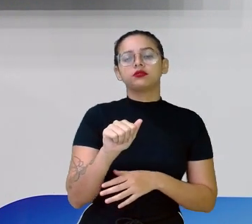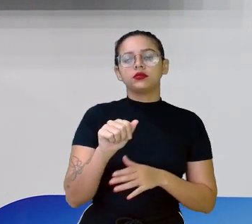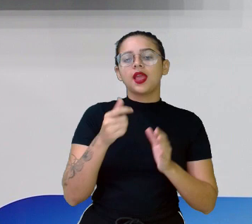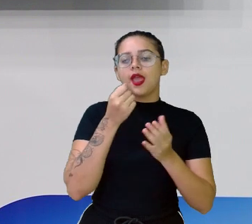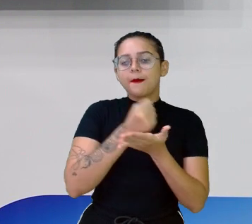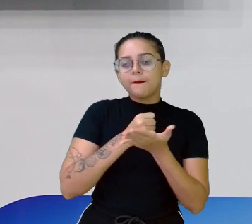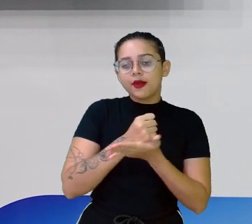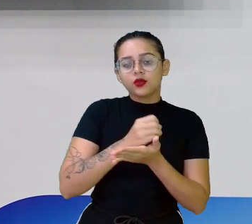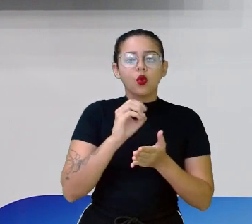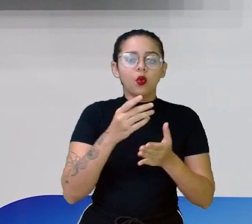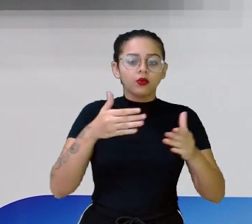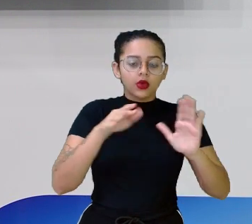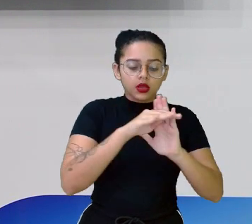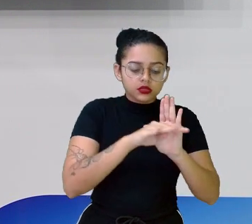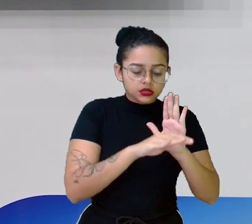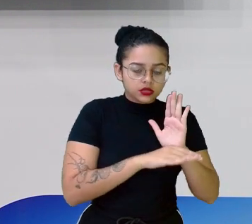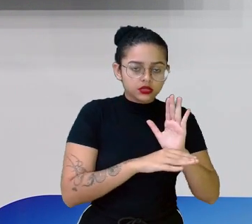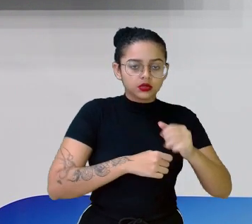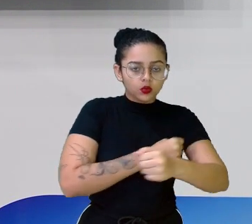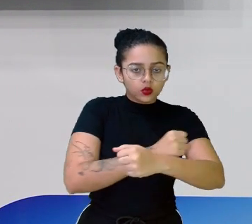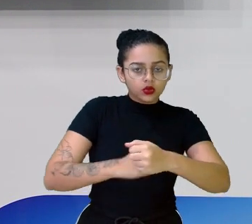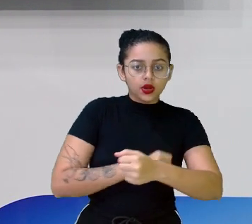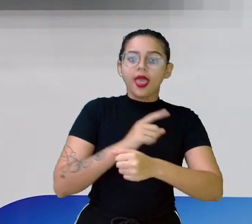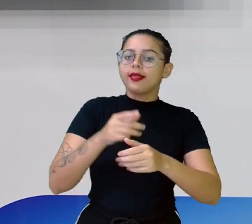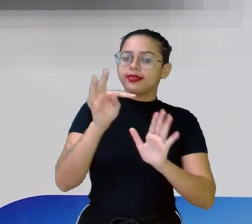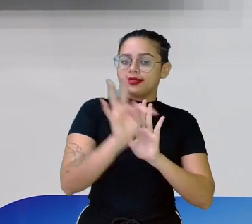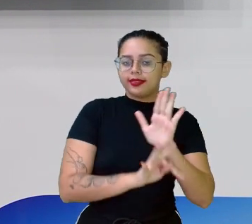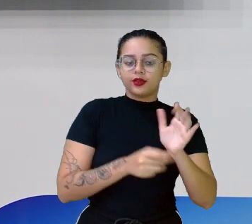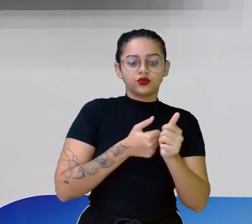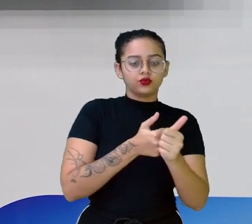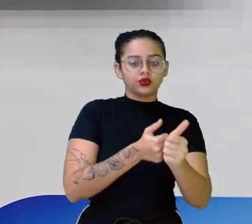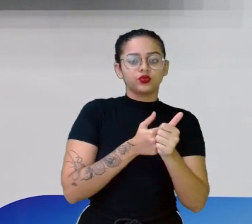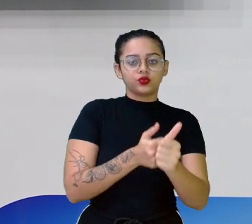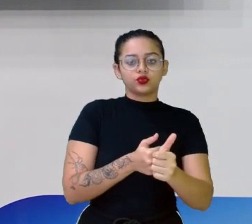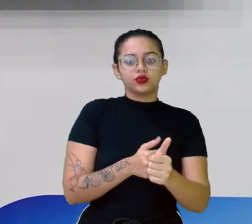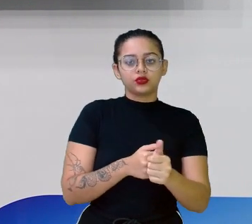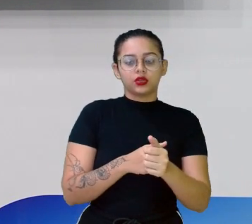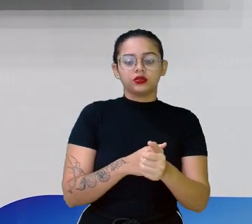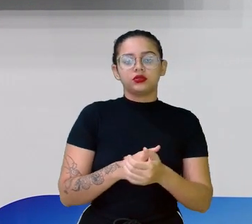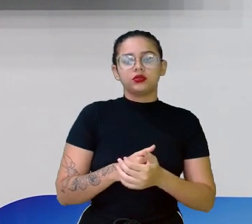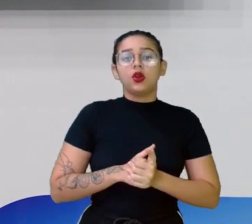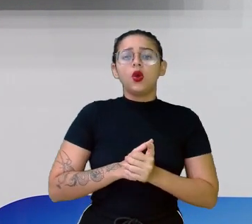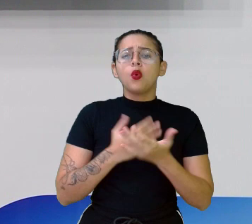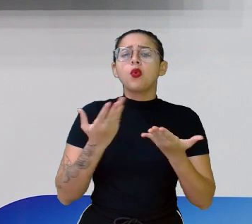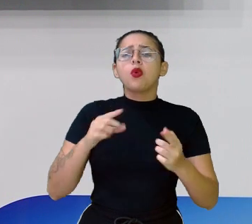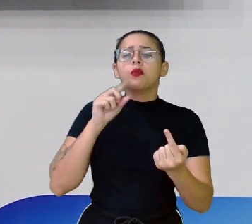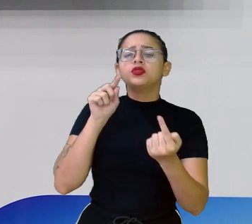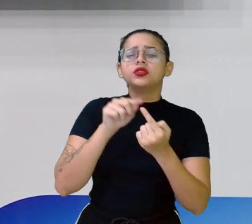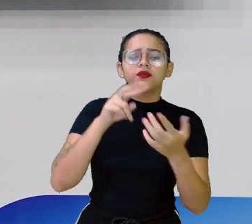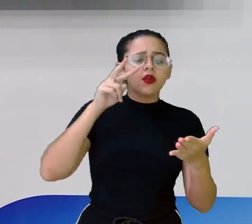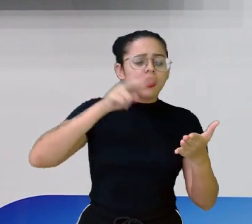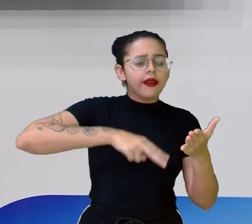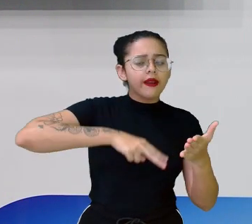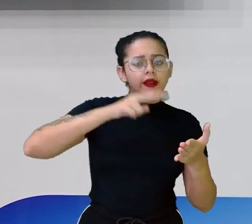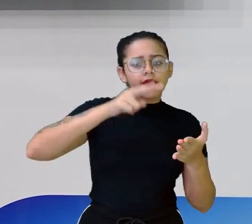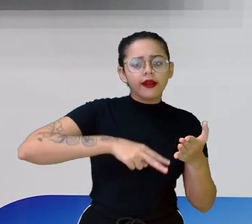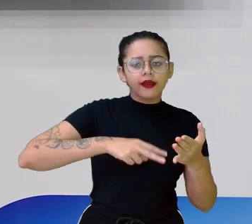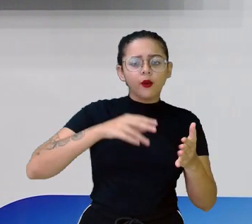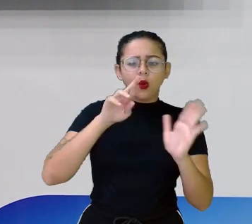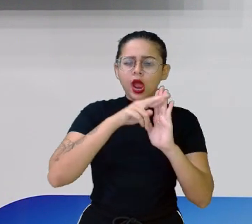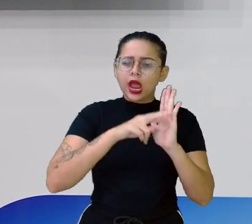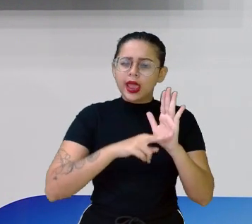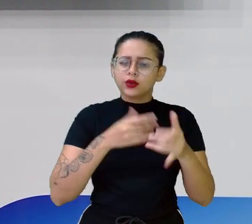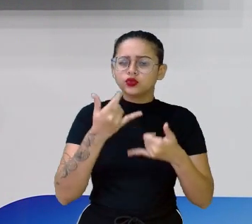receita culinária, que são textos instrucionais, qual o objetivo de você ler uma receita, de você ler uma regra de jogo?